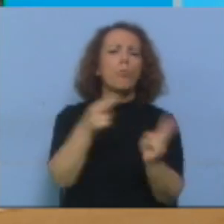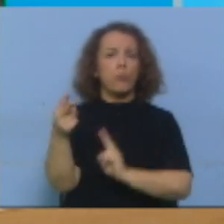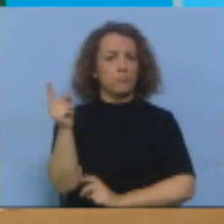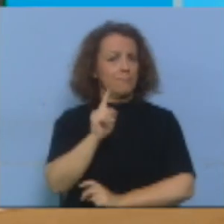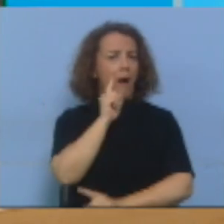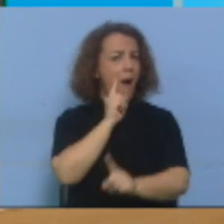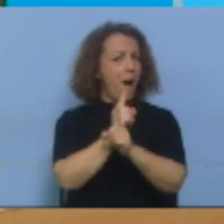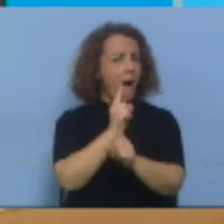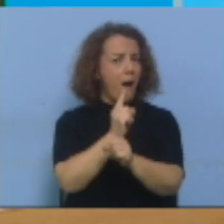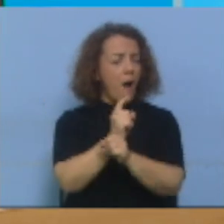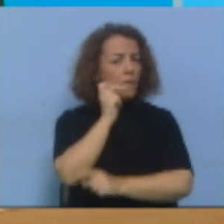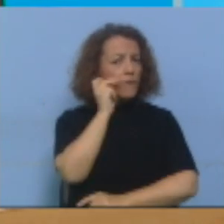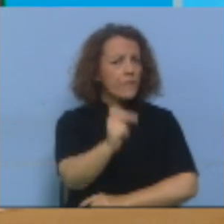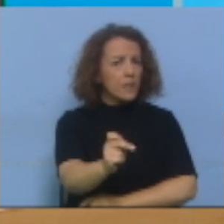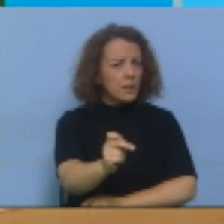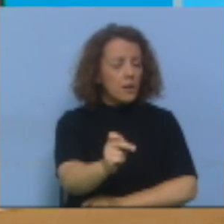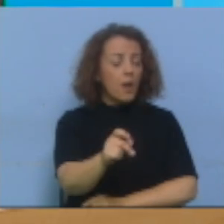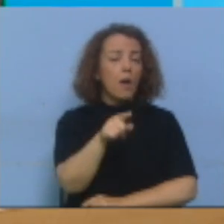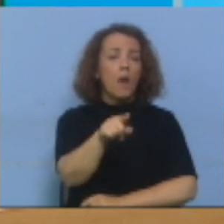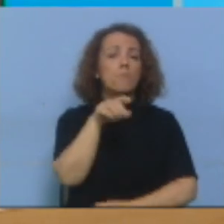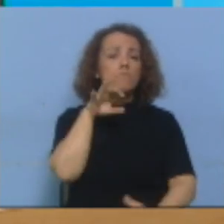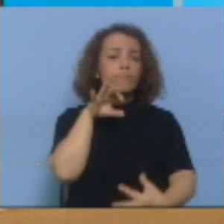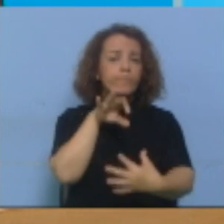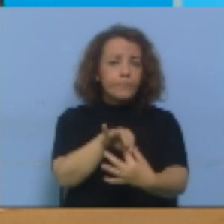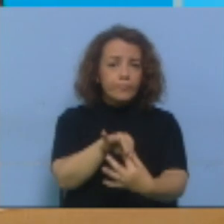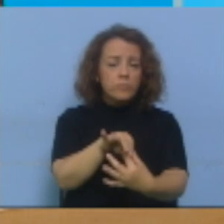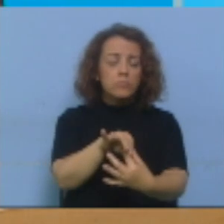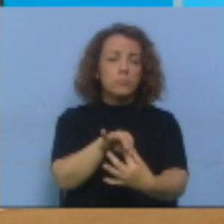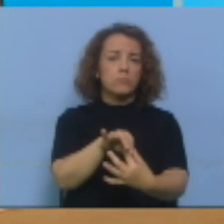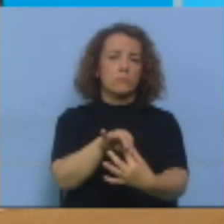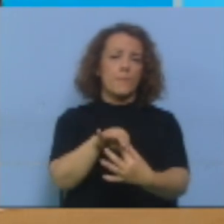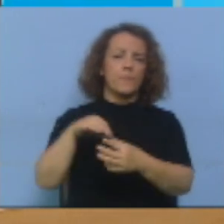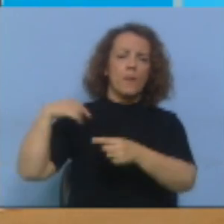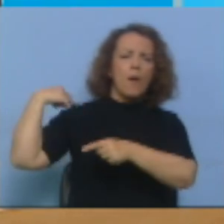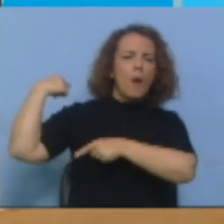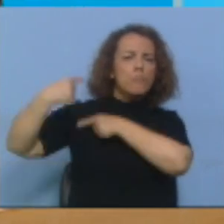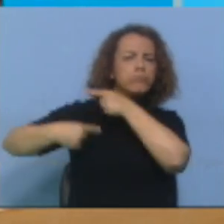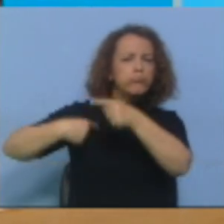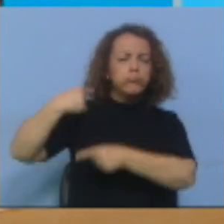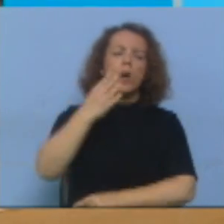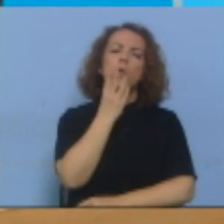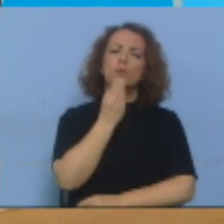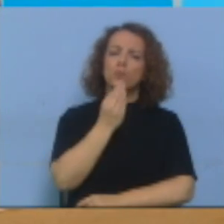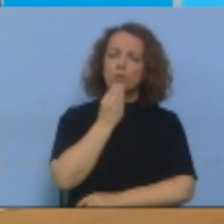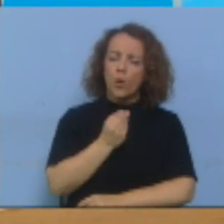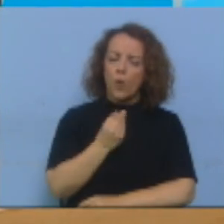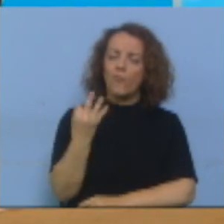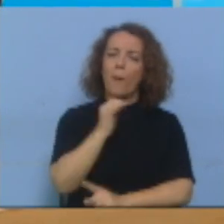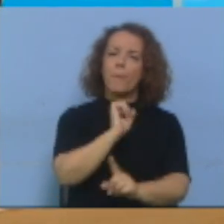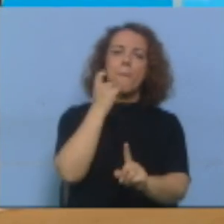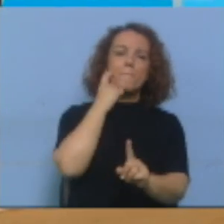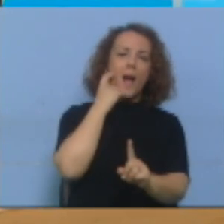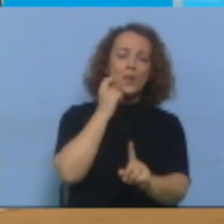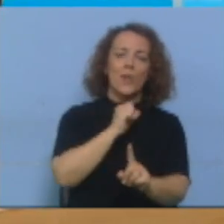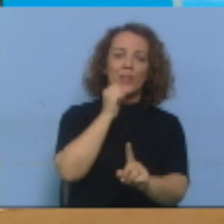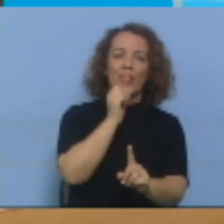data. Isto tem a ver com toda uma tradição judaica que celebrava a Páscoa no